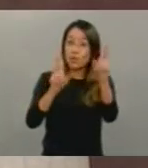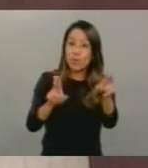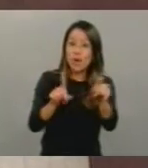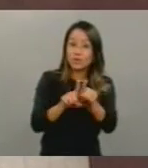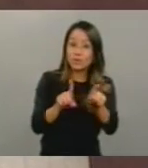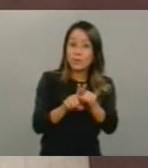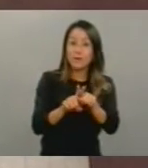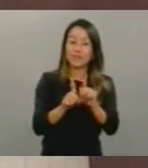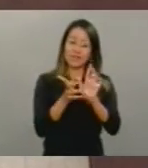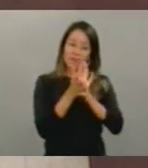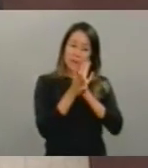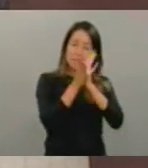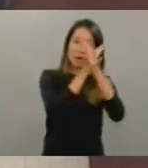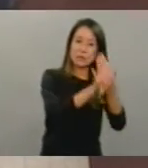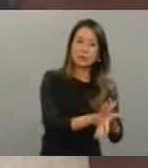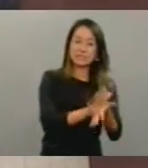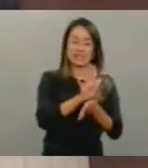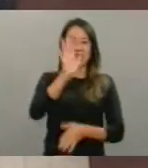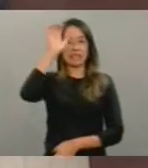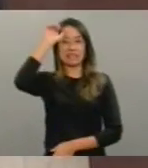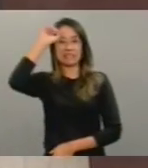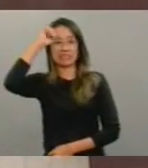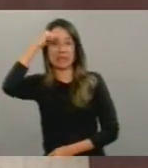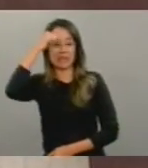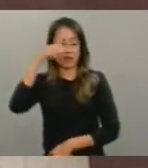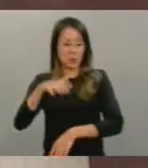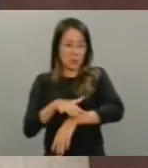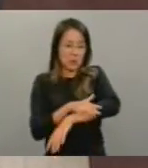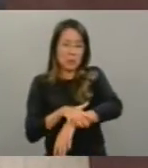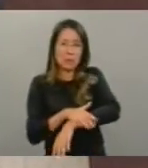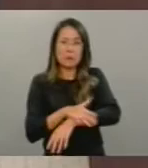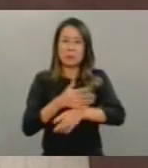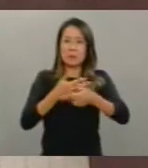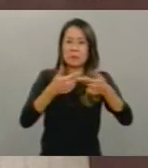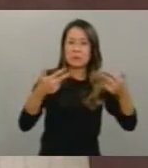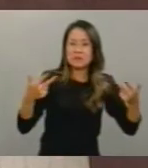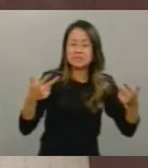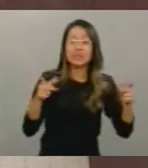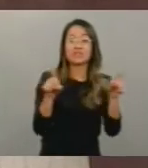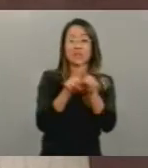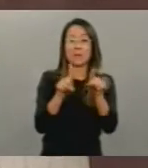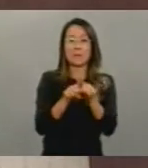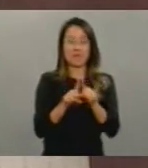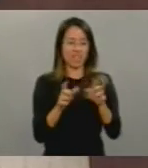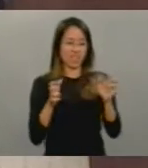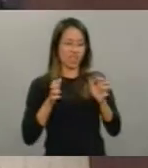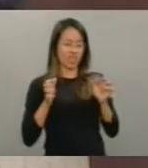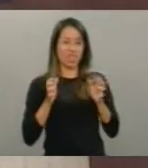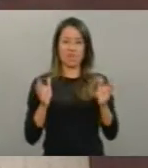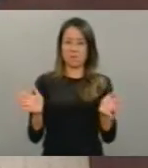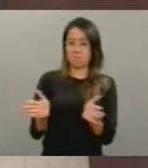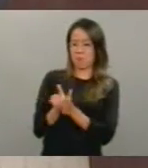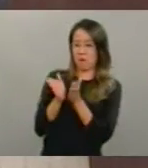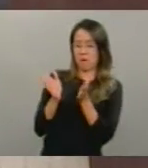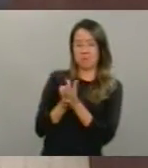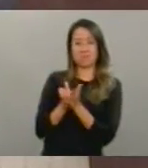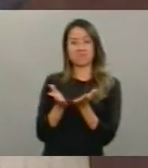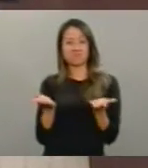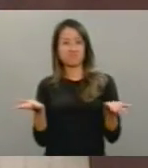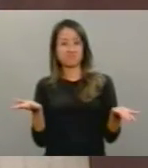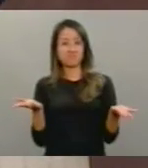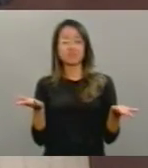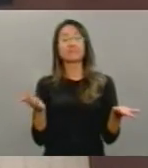classe. Porque os seres humanos, eles não são uma coisa só. O ser humano é mulher, é